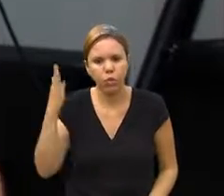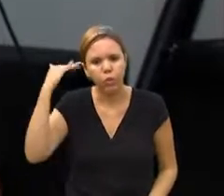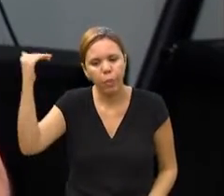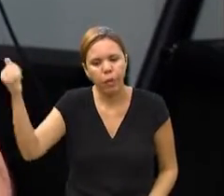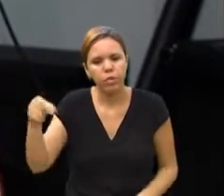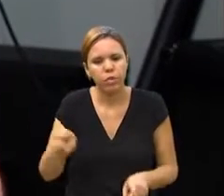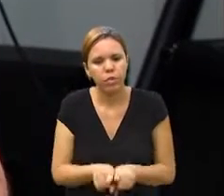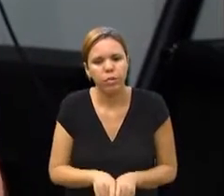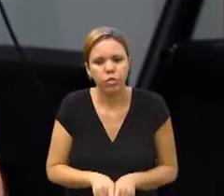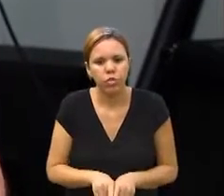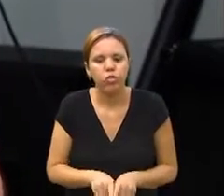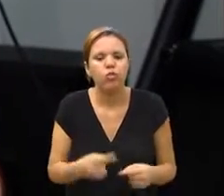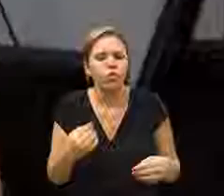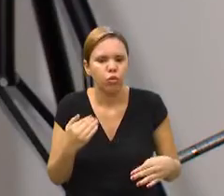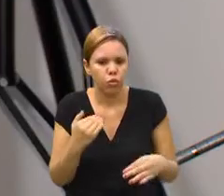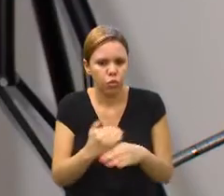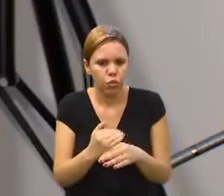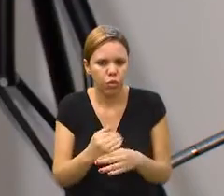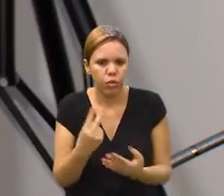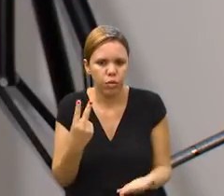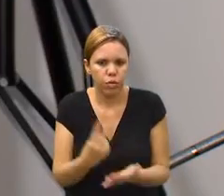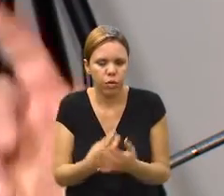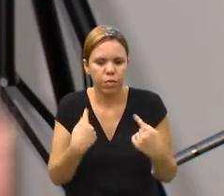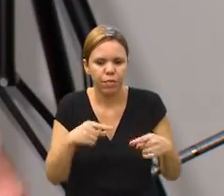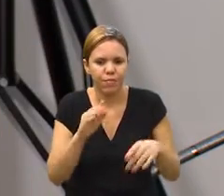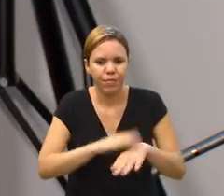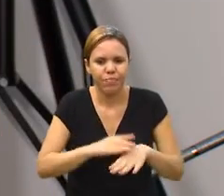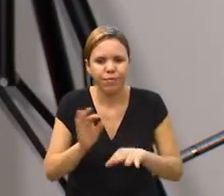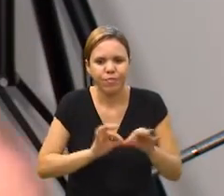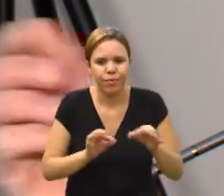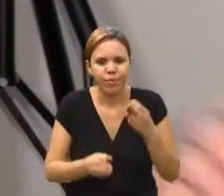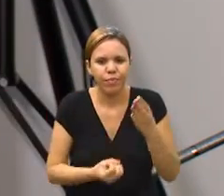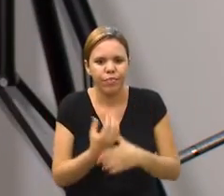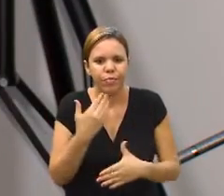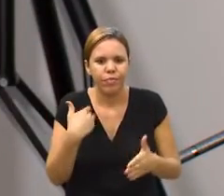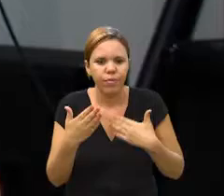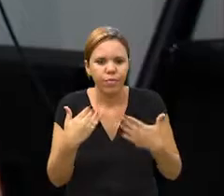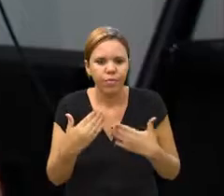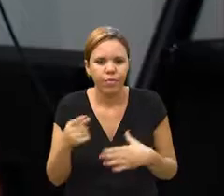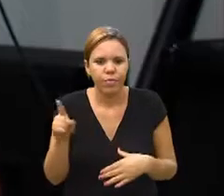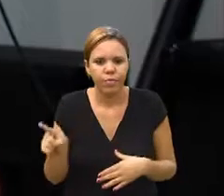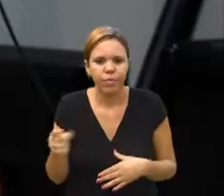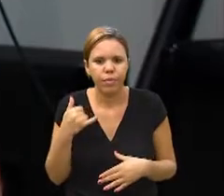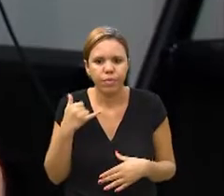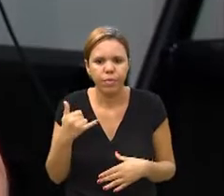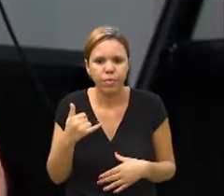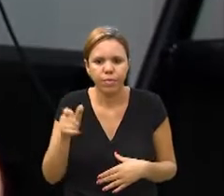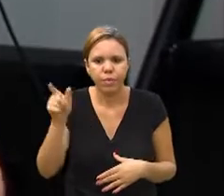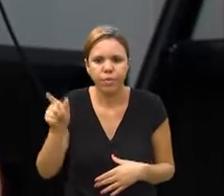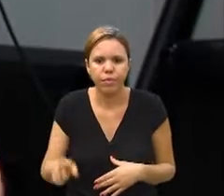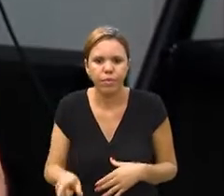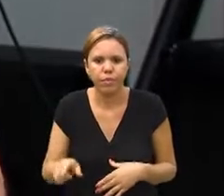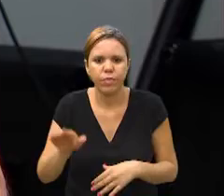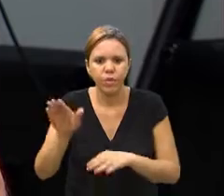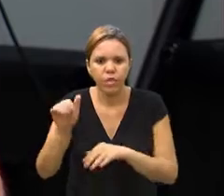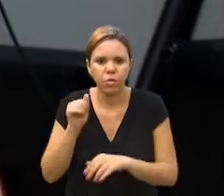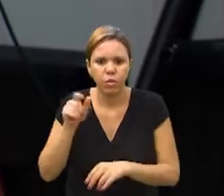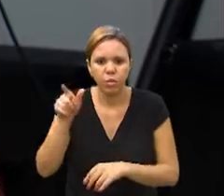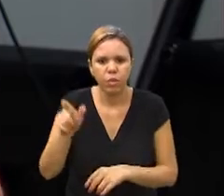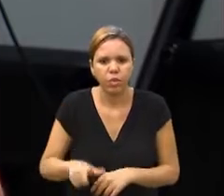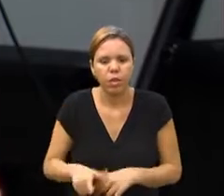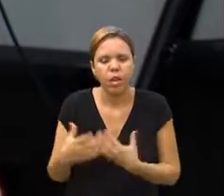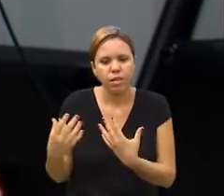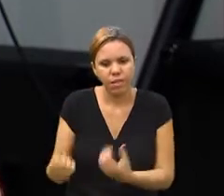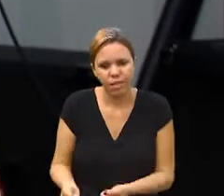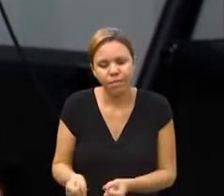tinha um estilo compatível com as músicas que eu tinha feito, conversou com ele, eu peguei o telefone do cara, chamei o cara, ele